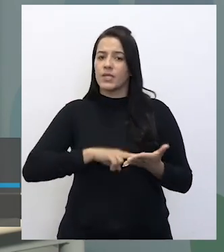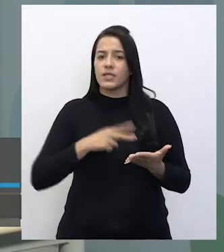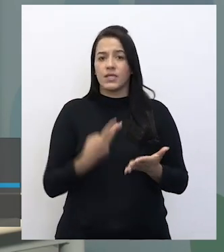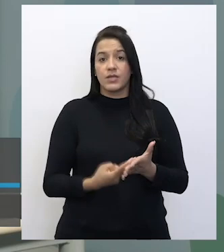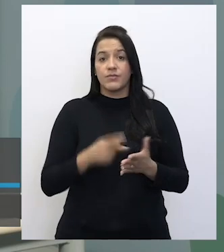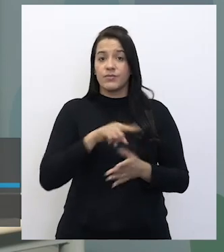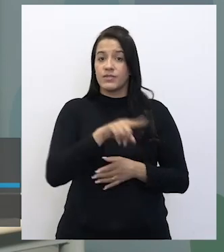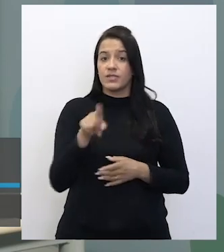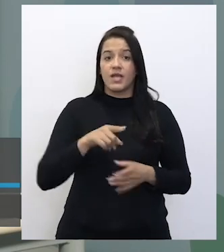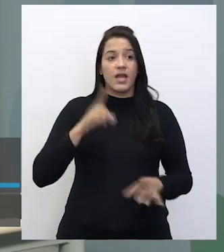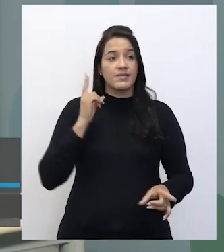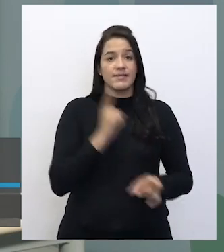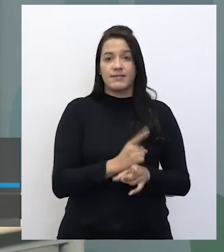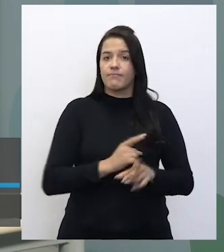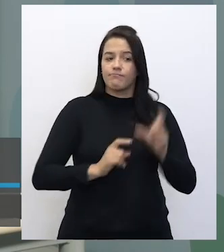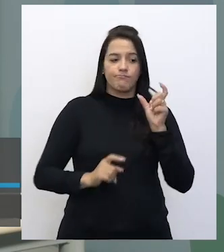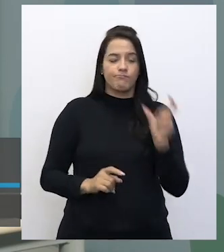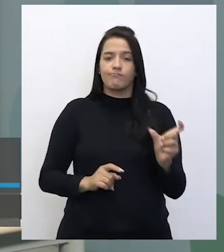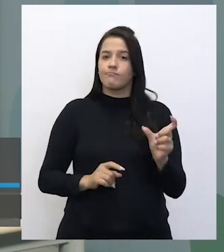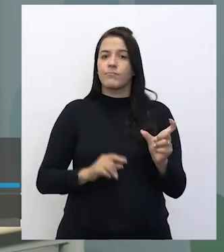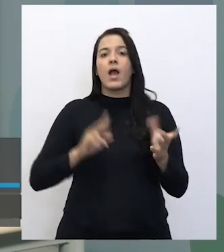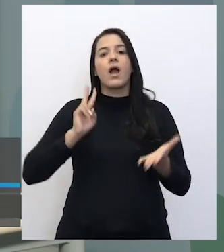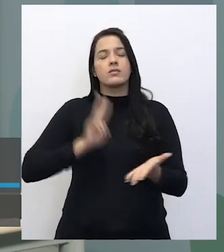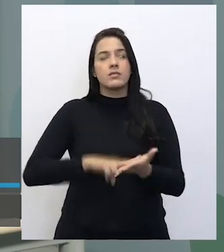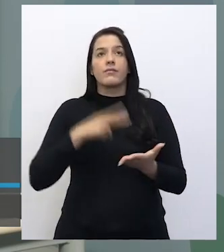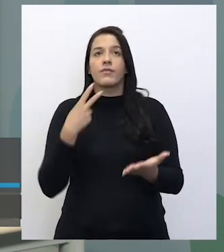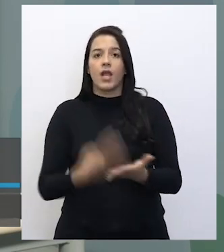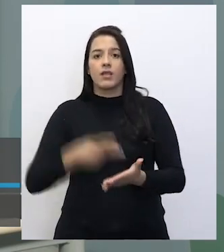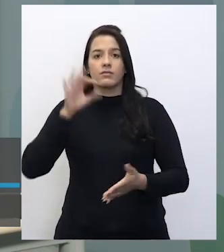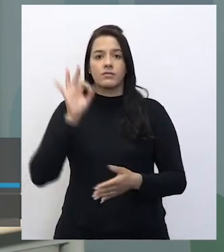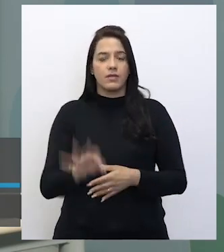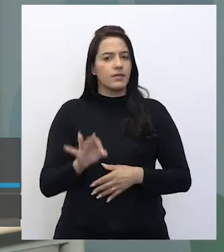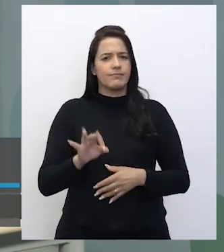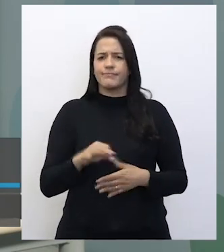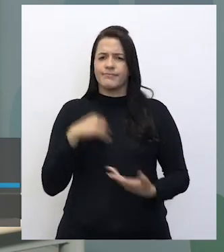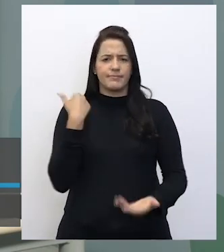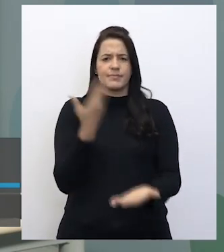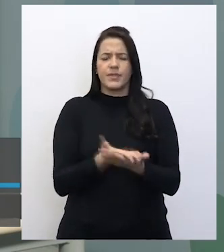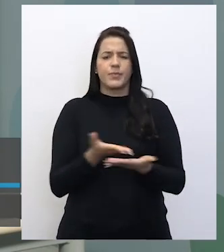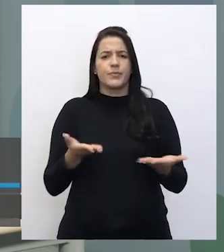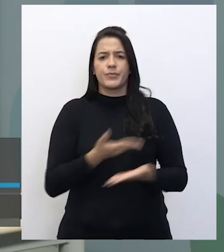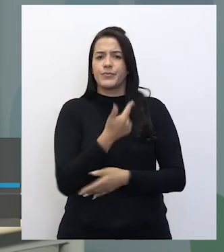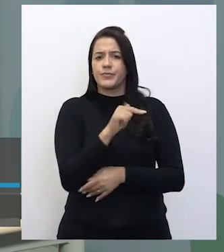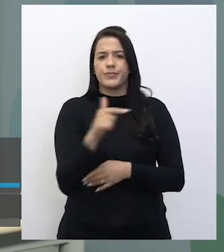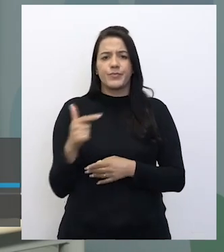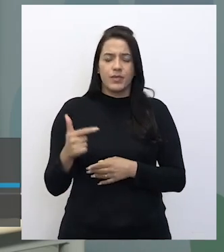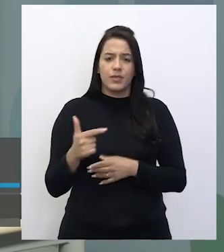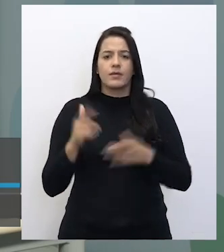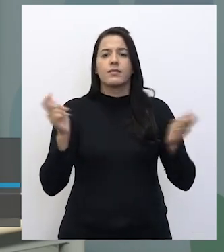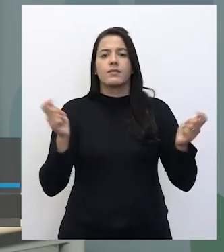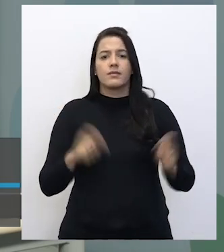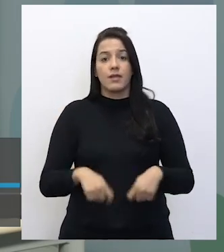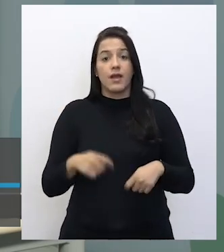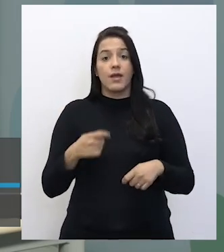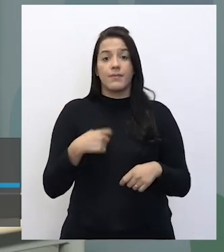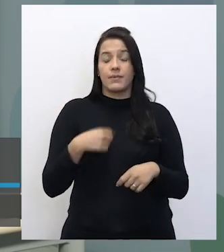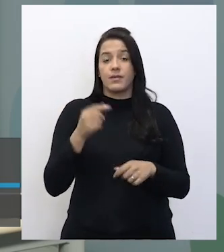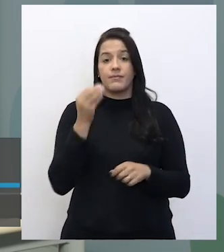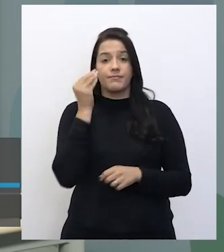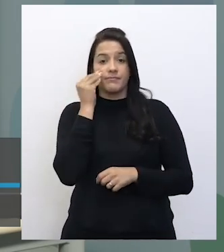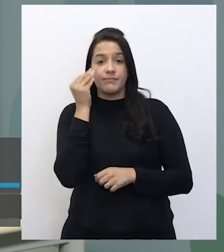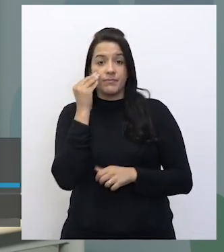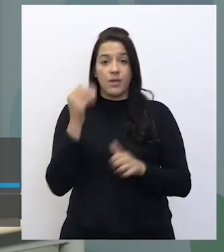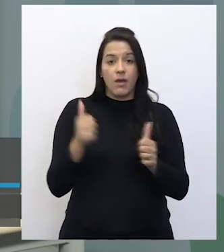conhece resposta definitiva até os dias atuais, a gente pode seguir sim algumas pistas,